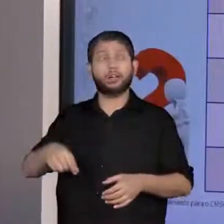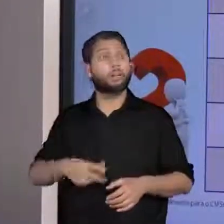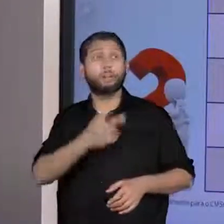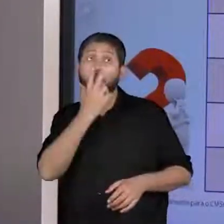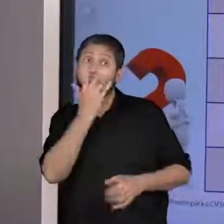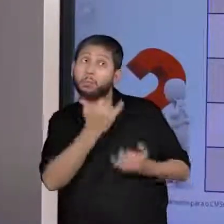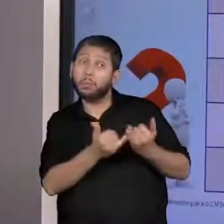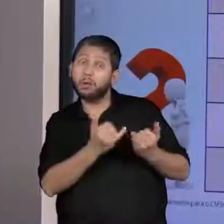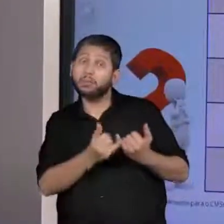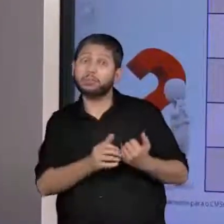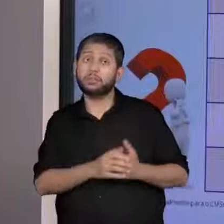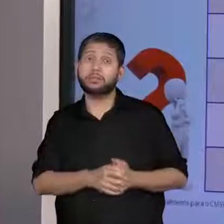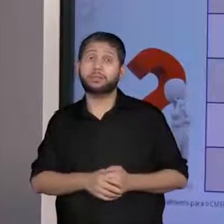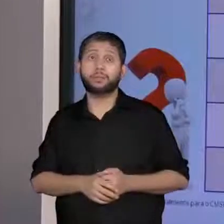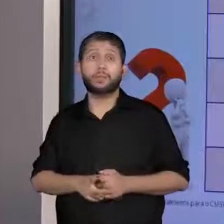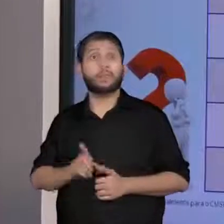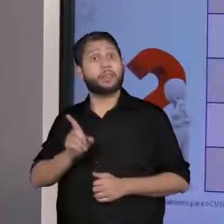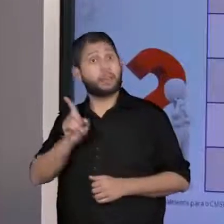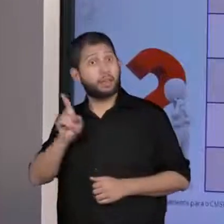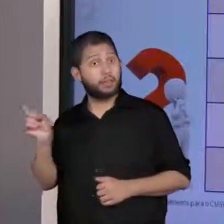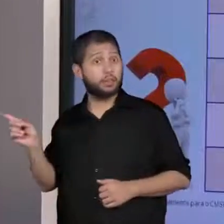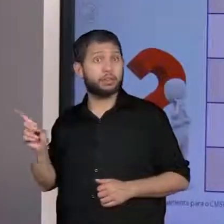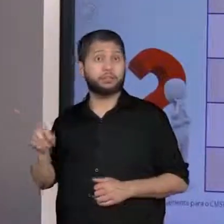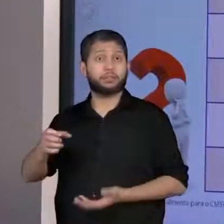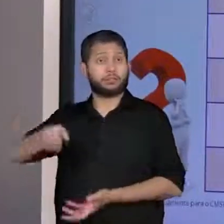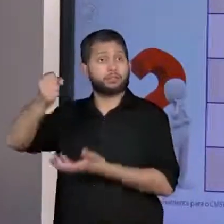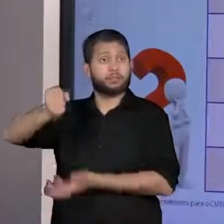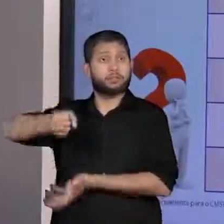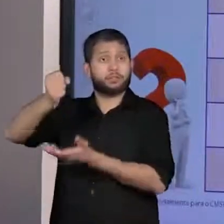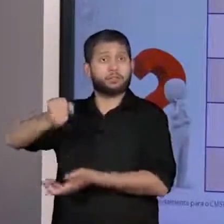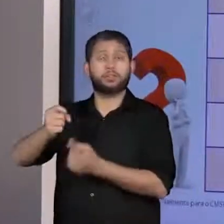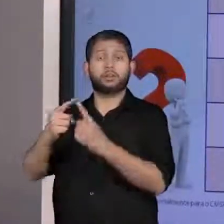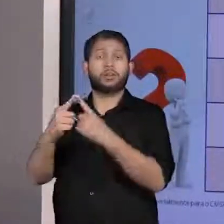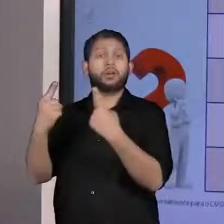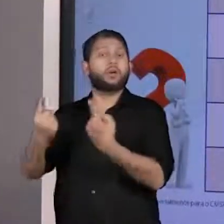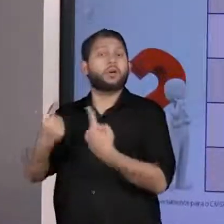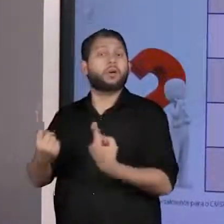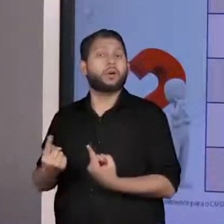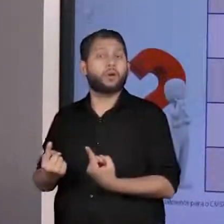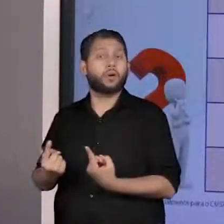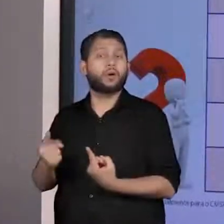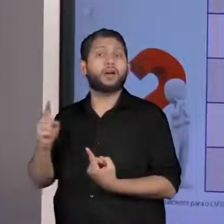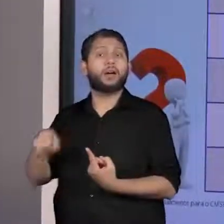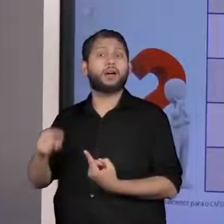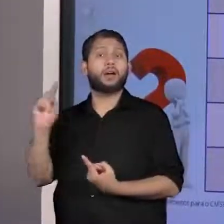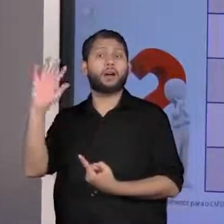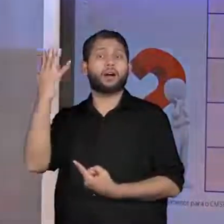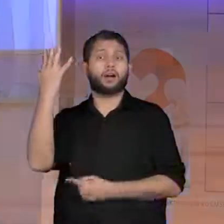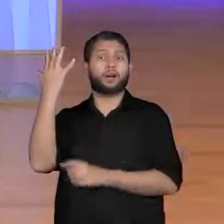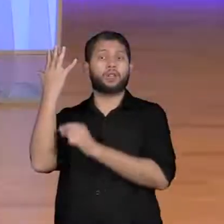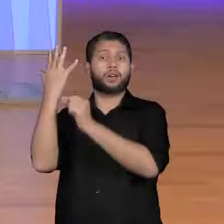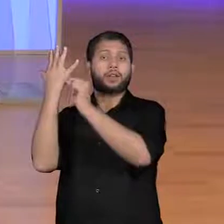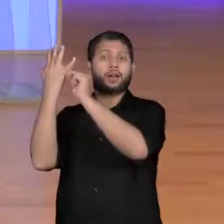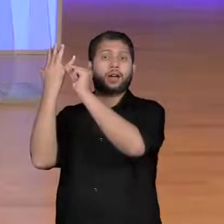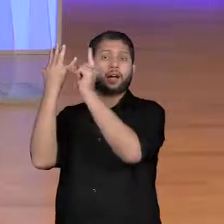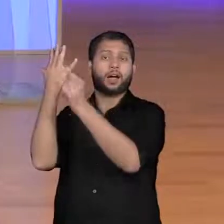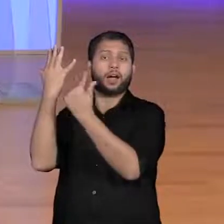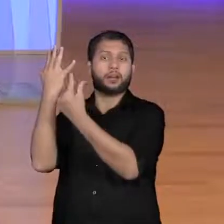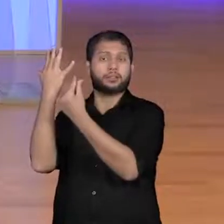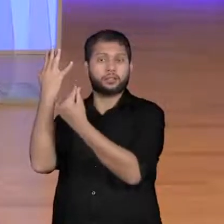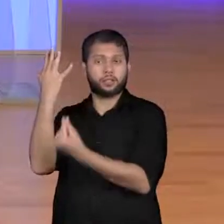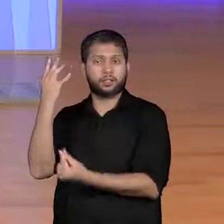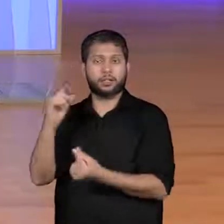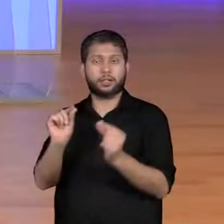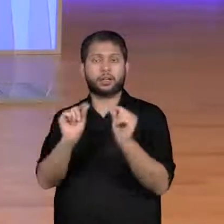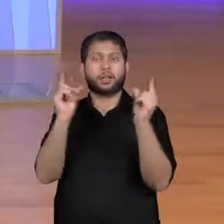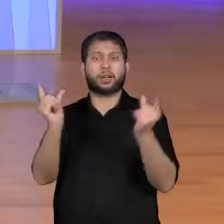na verdade, esse objeto aqui, ele é feito de casca, se o oráculo puder chegar ainda mais próximo,